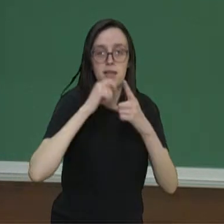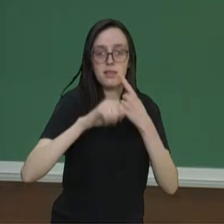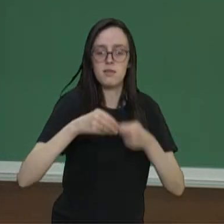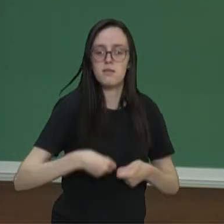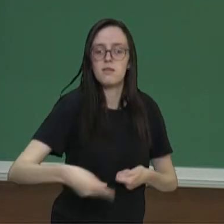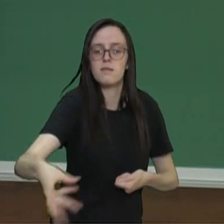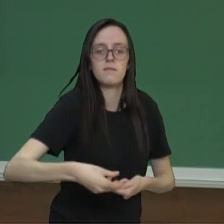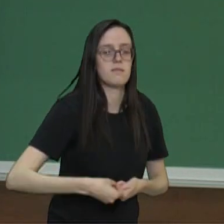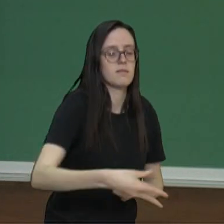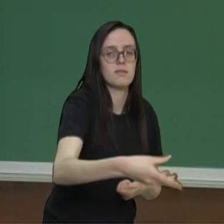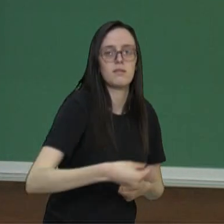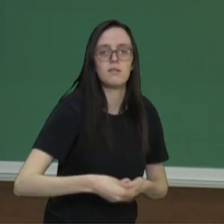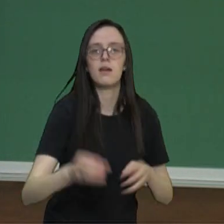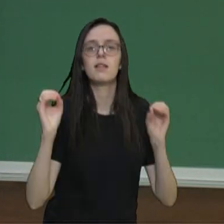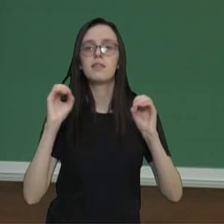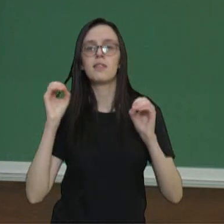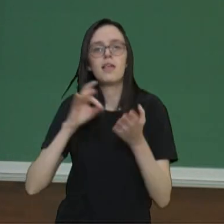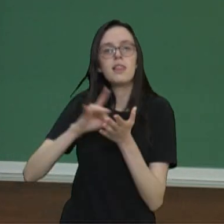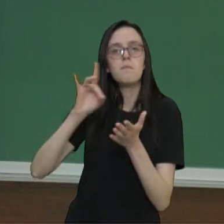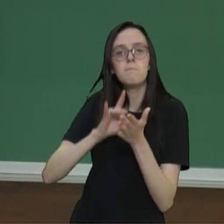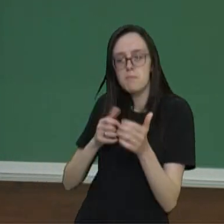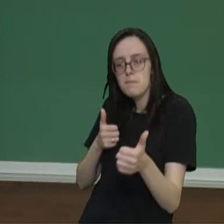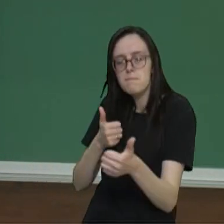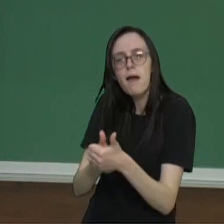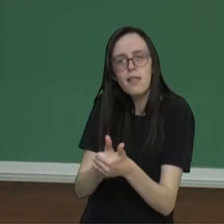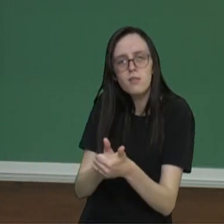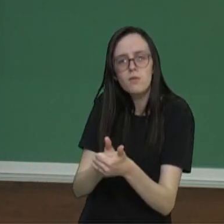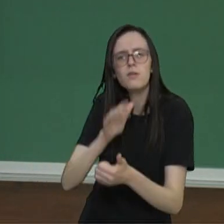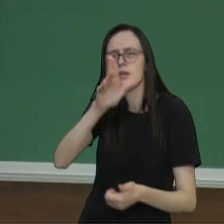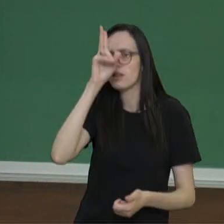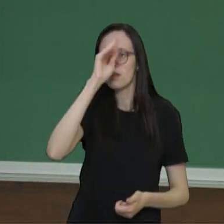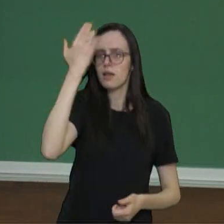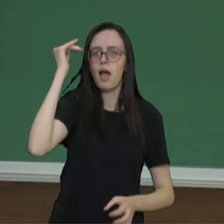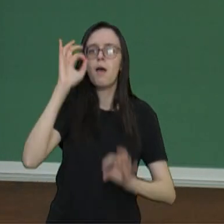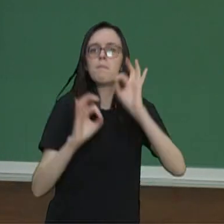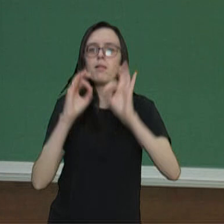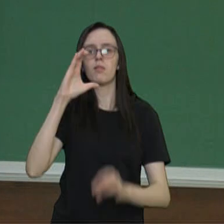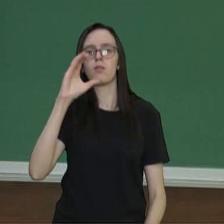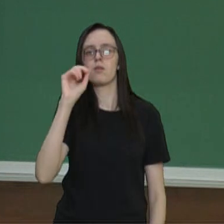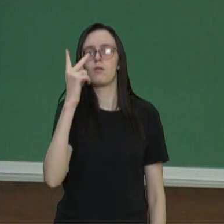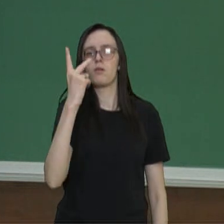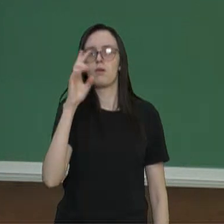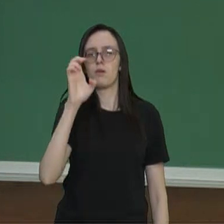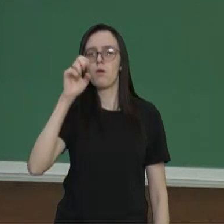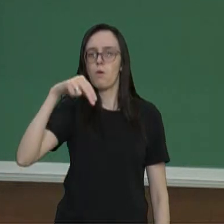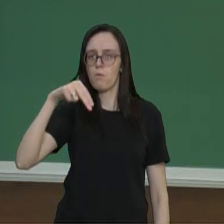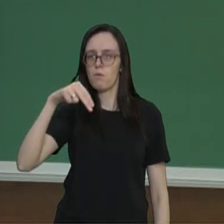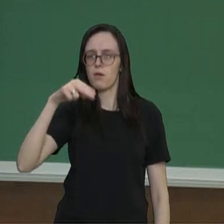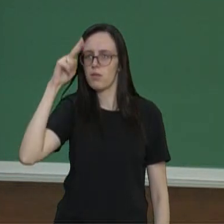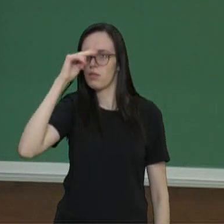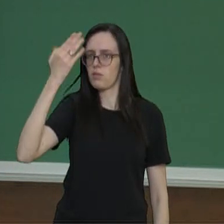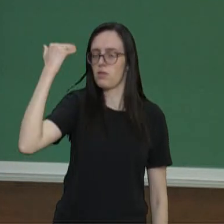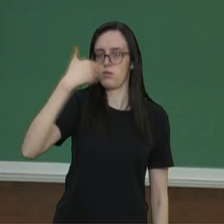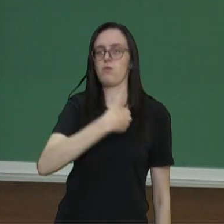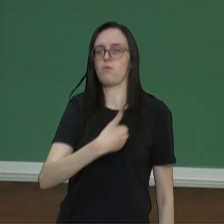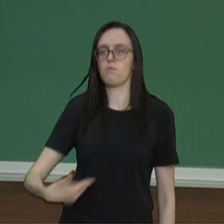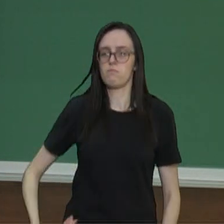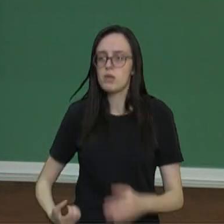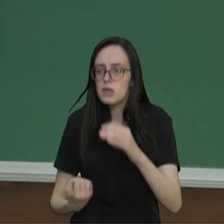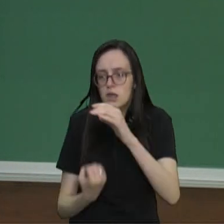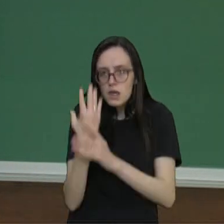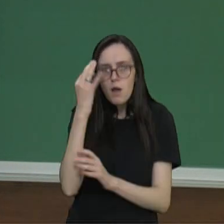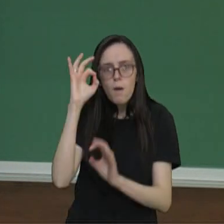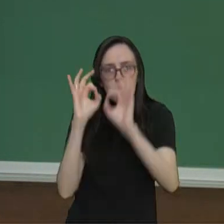me mantenha no poder, para que nenhum inimigo chegue próximo a mim? Lembra do plano Cohen. O próprio Getúlio, então, o próprio governo, criou um